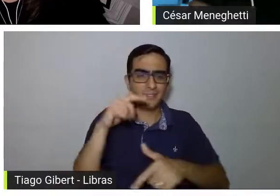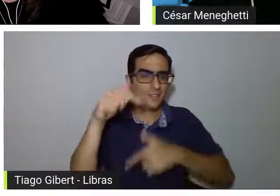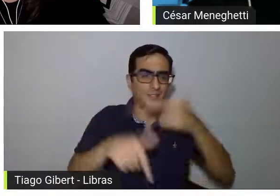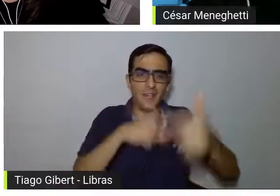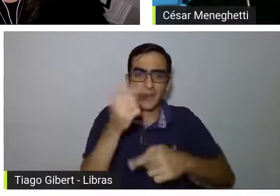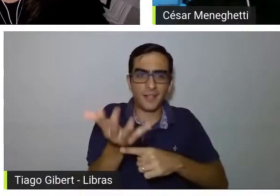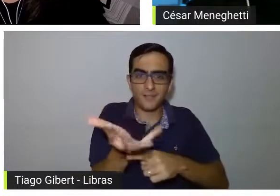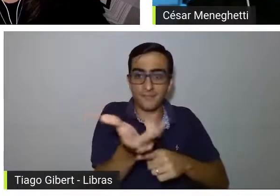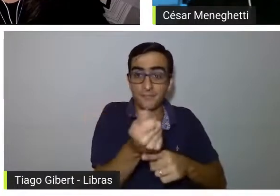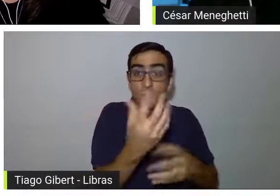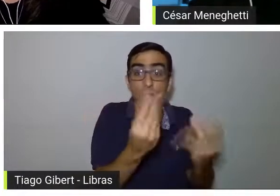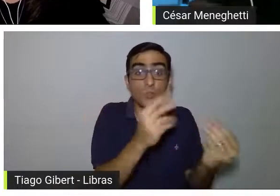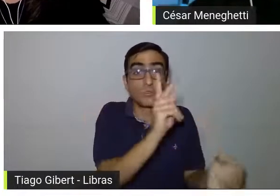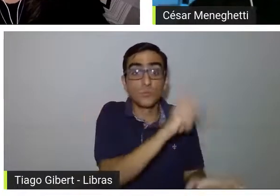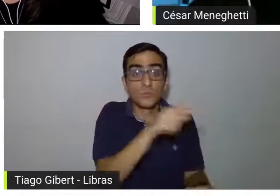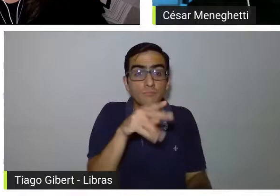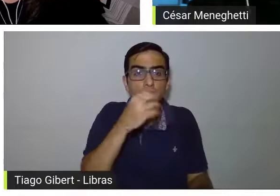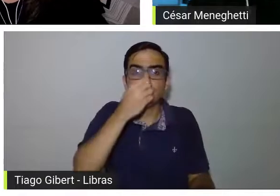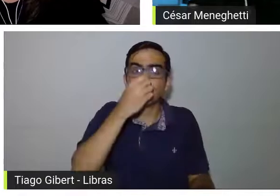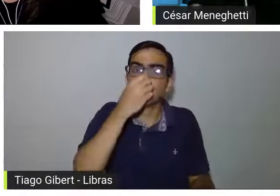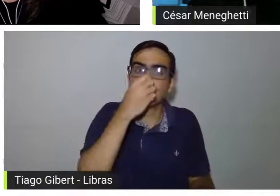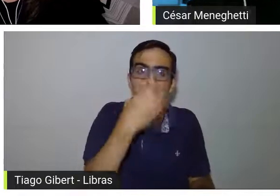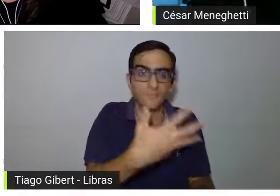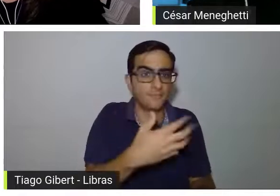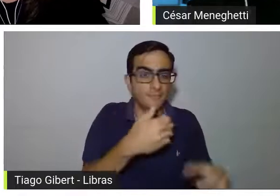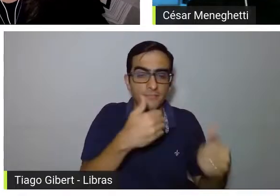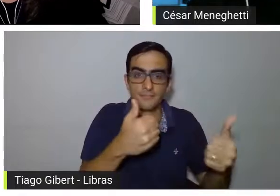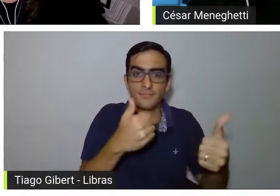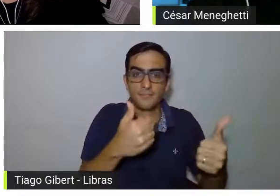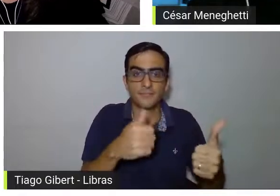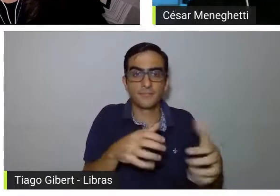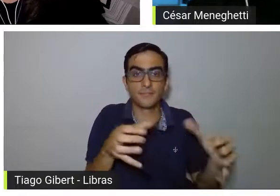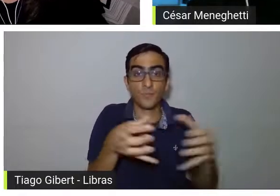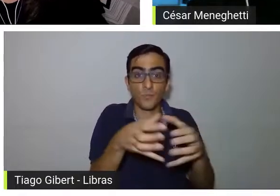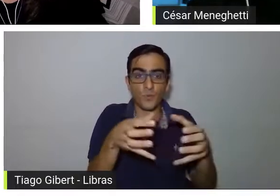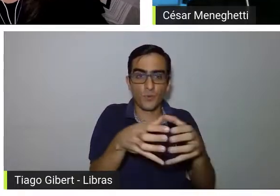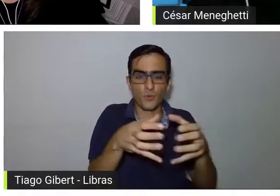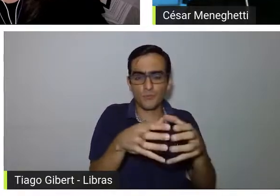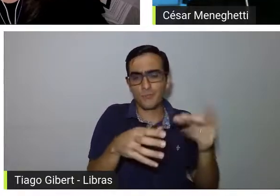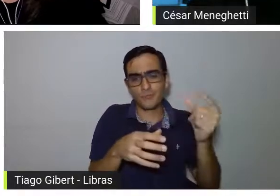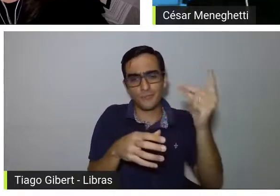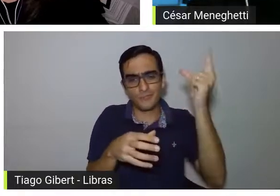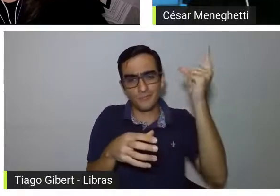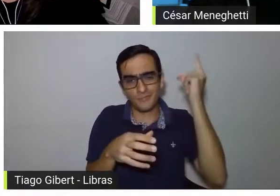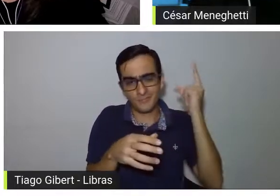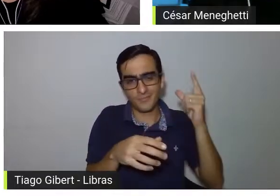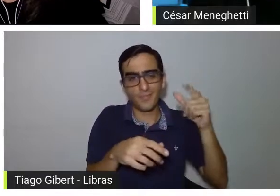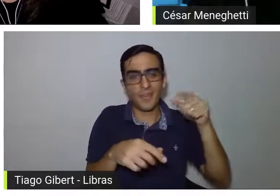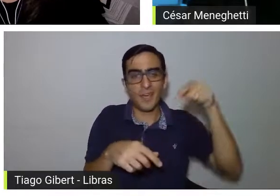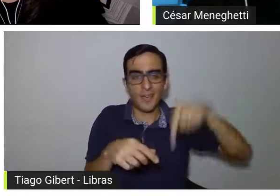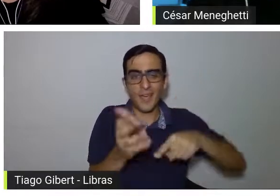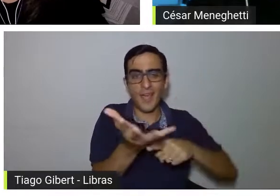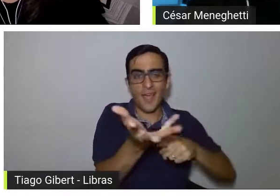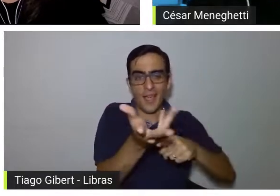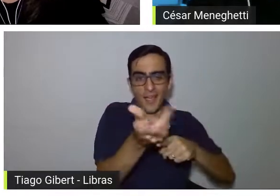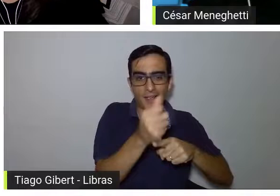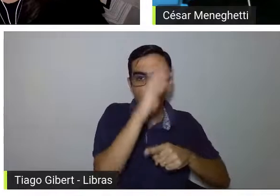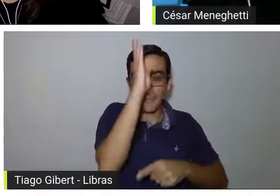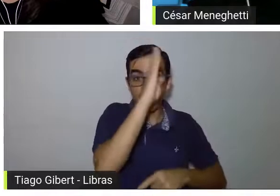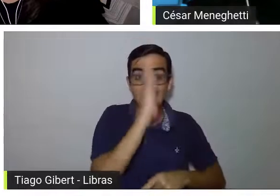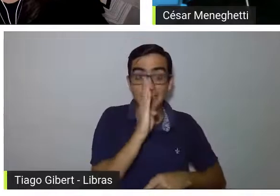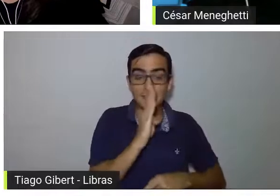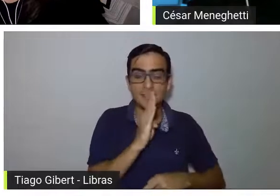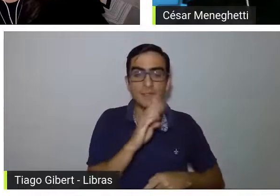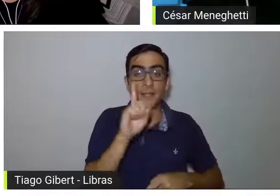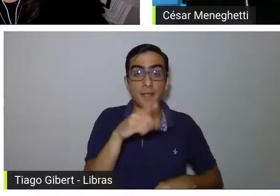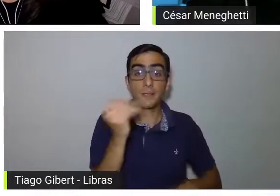vários professores incríveis que eram a vanguarda da arte brasileira. Então, foi super